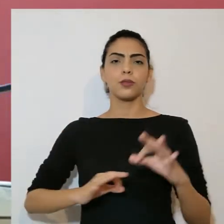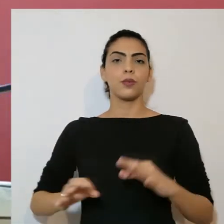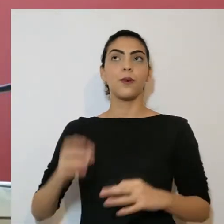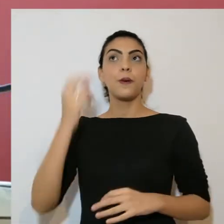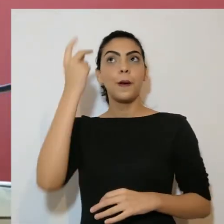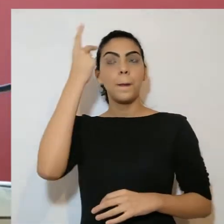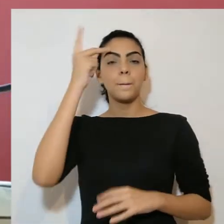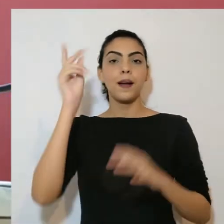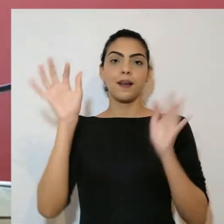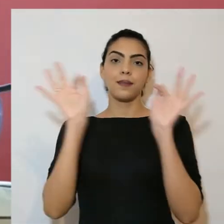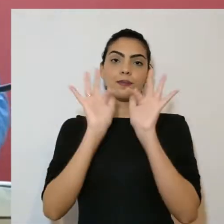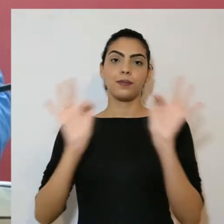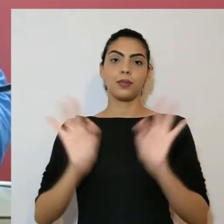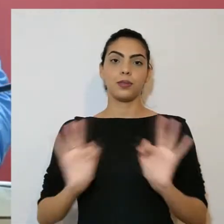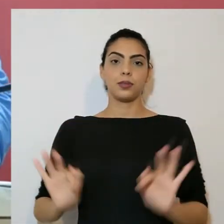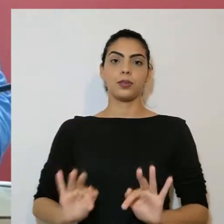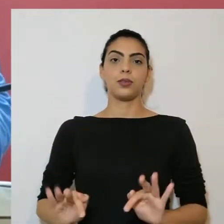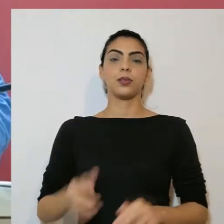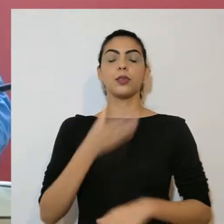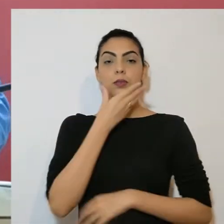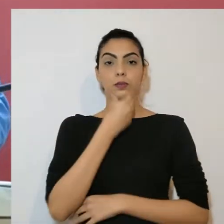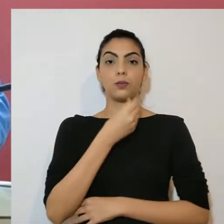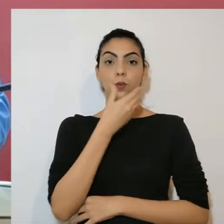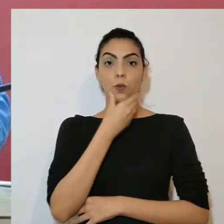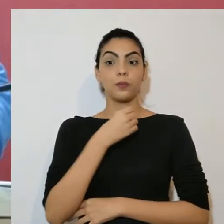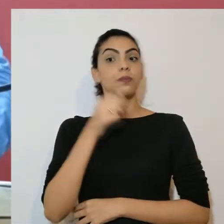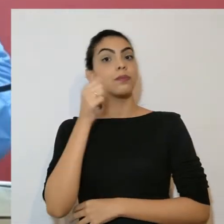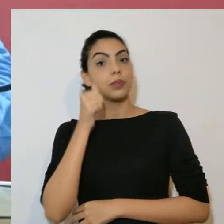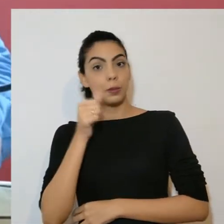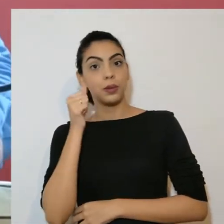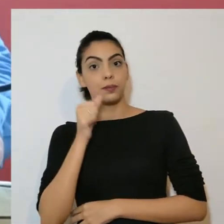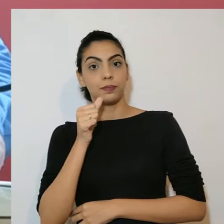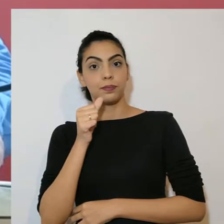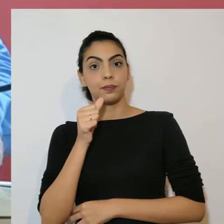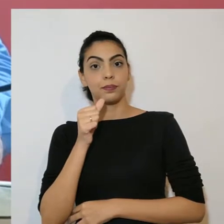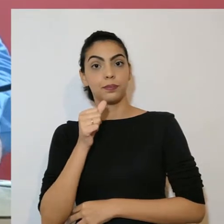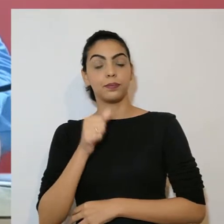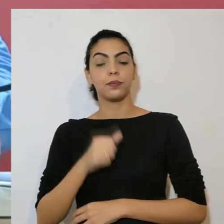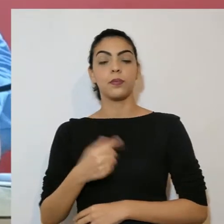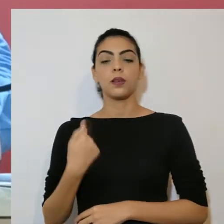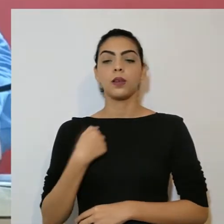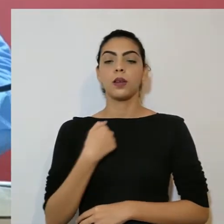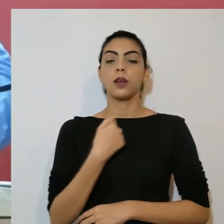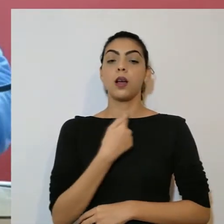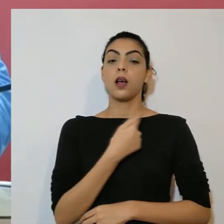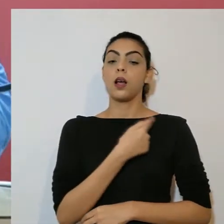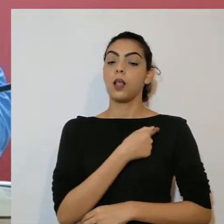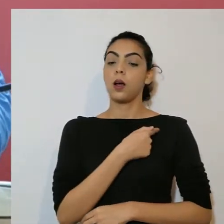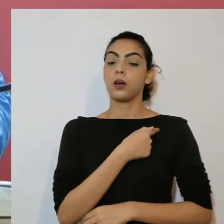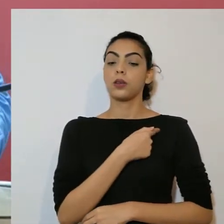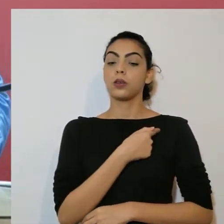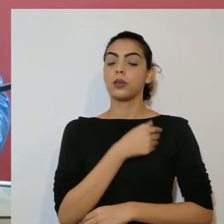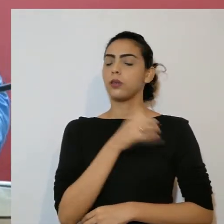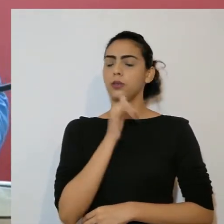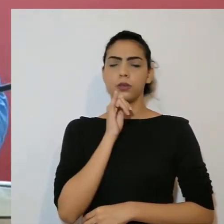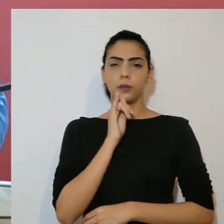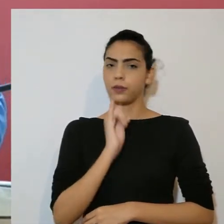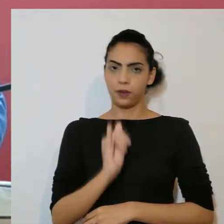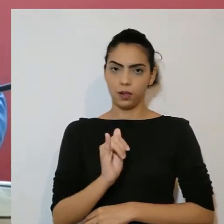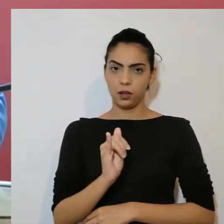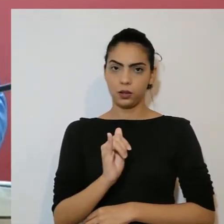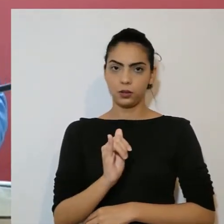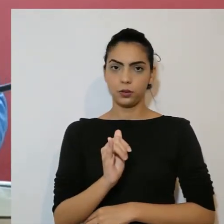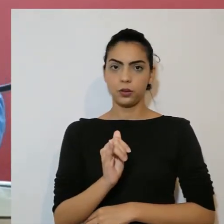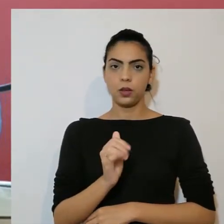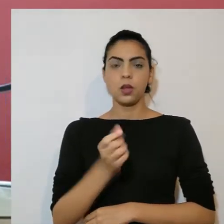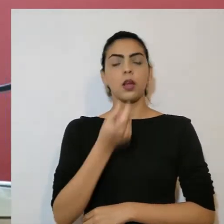o casamento para a felicidade do homem e da mulher. Nós não queremos dizer com isso